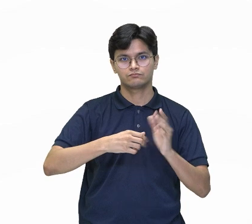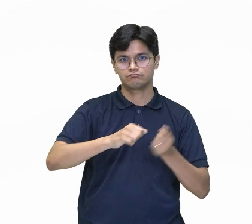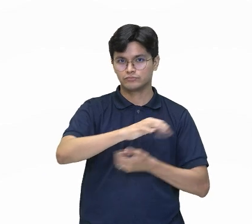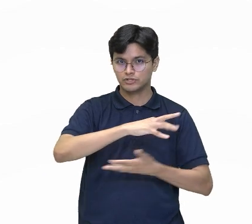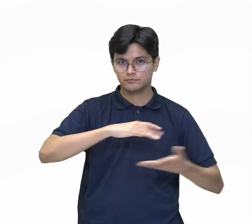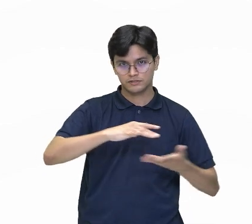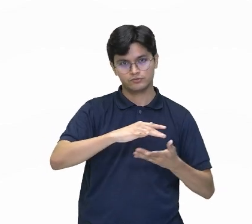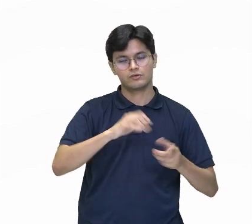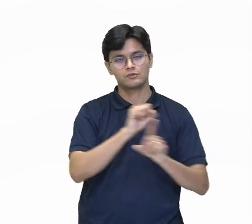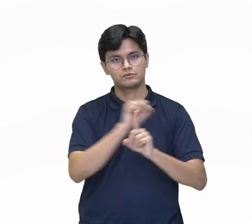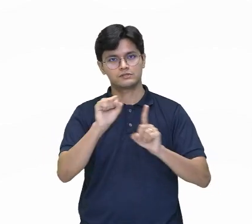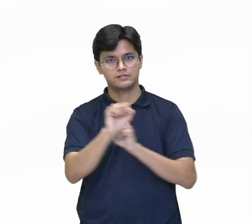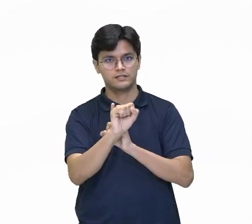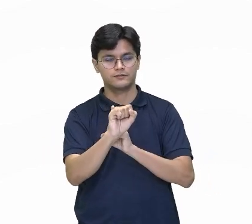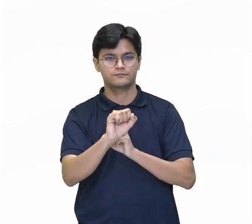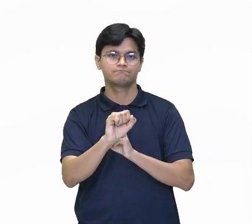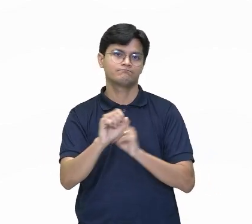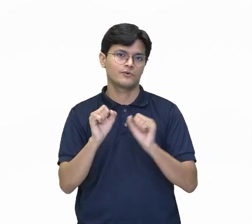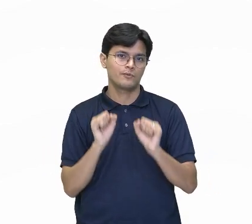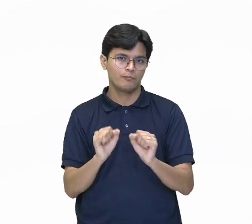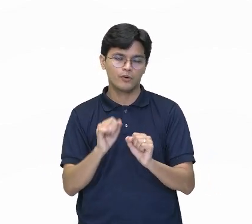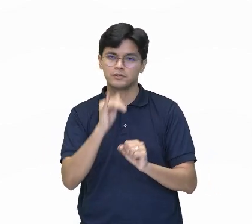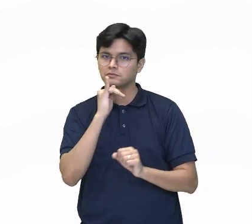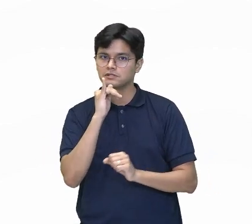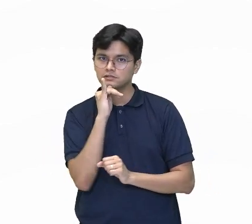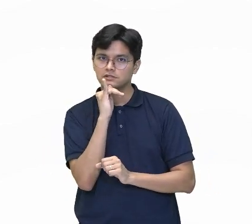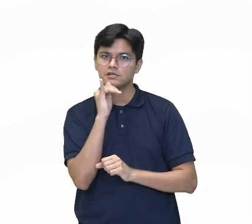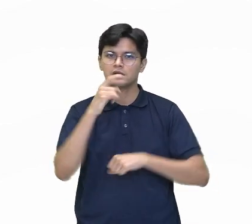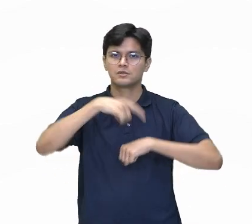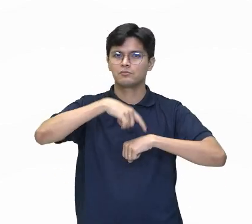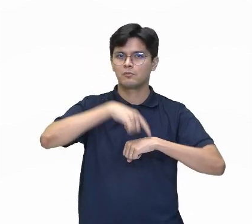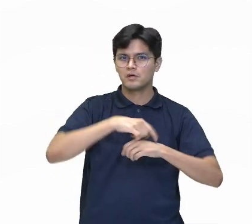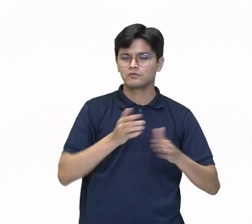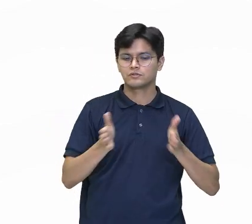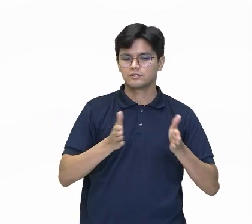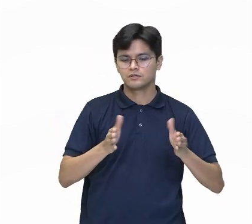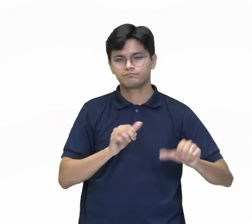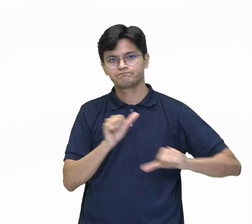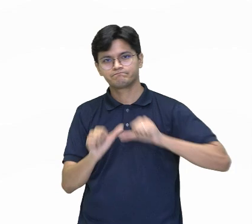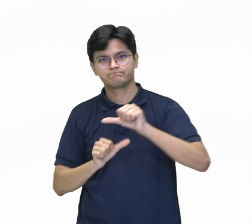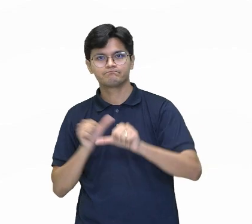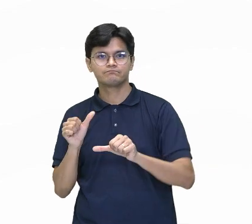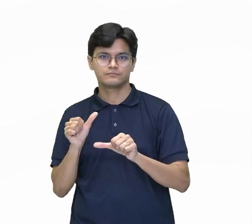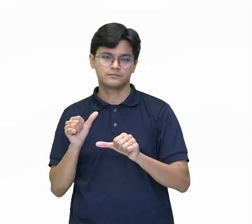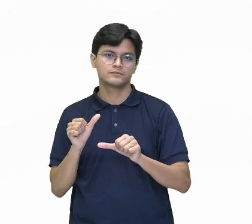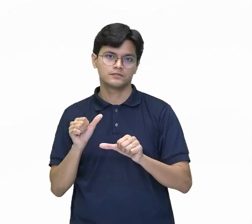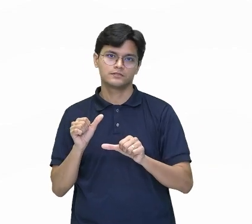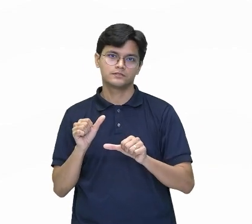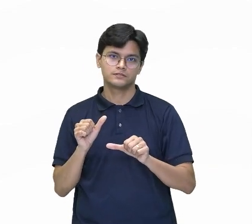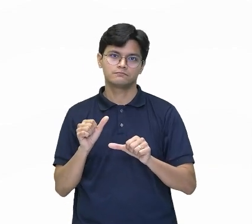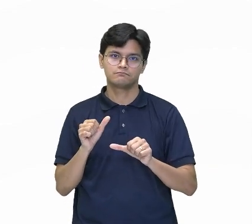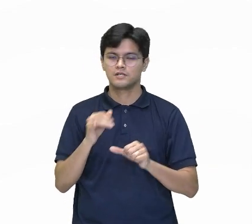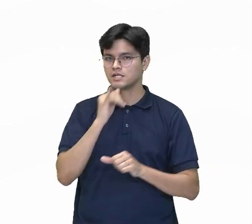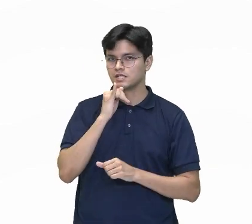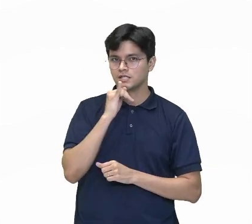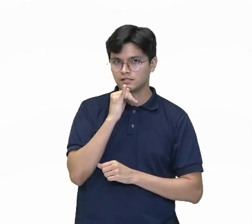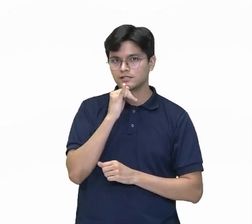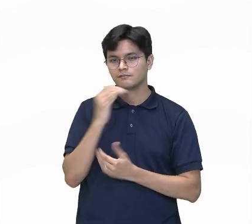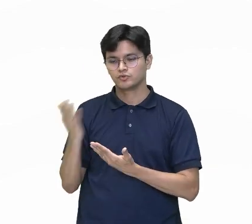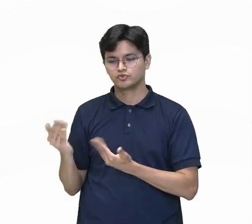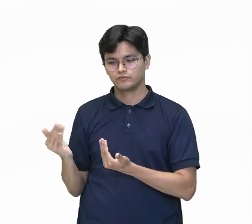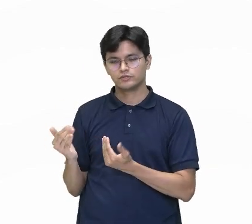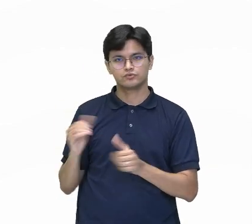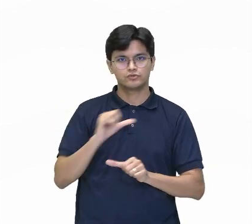social. Pode ser um momento de uma passagem, né, da adolescência, por exemplo, para a